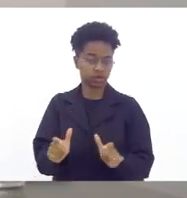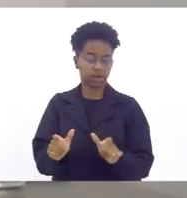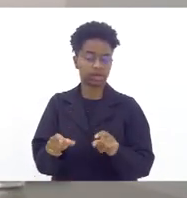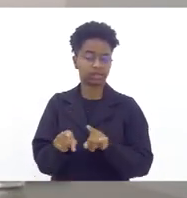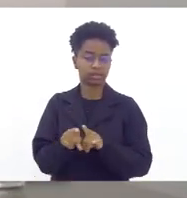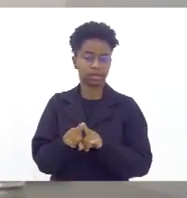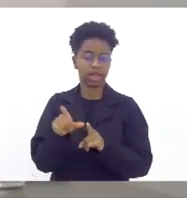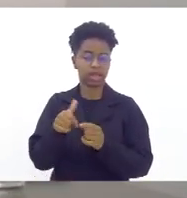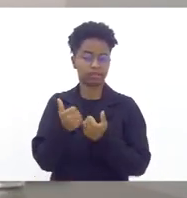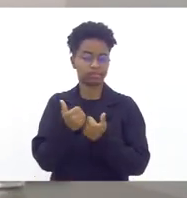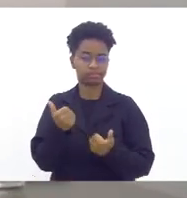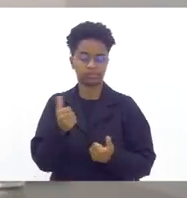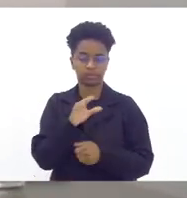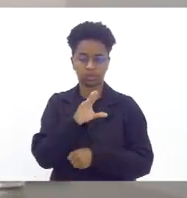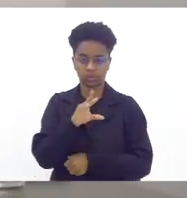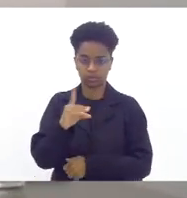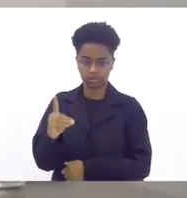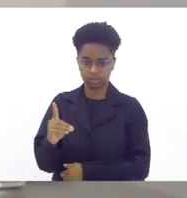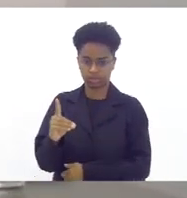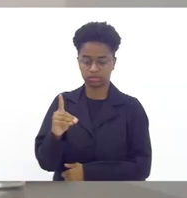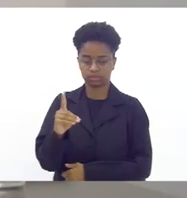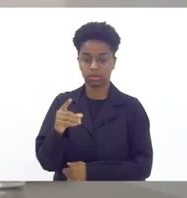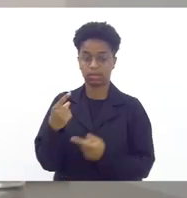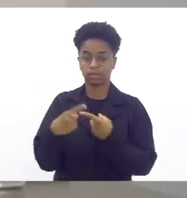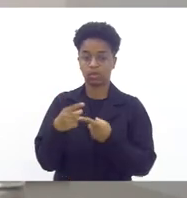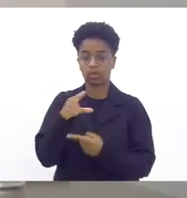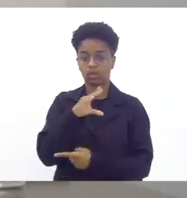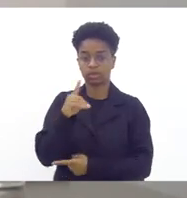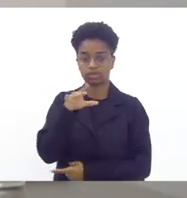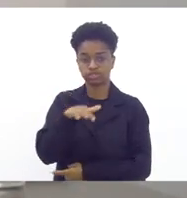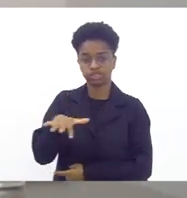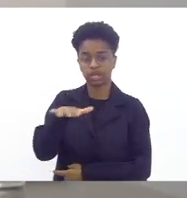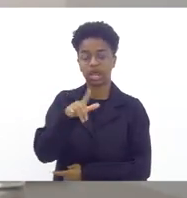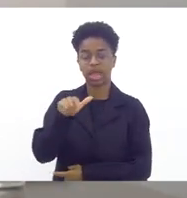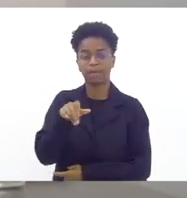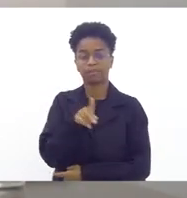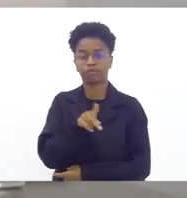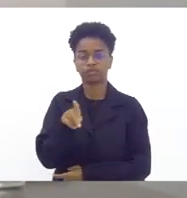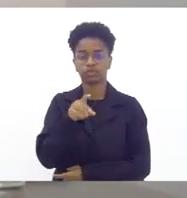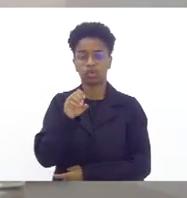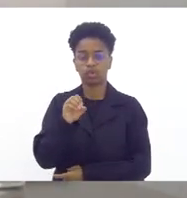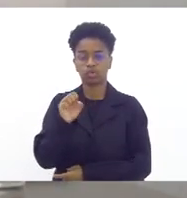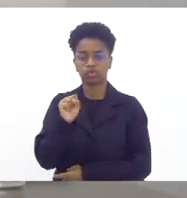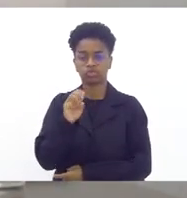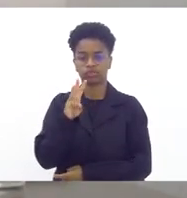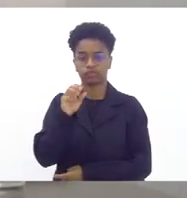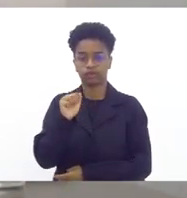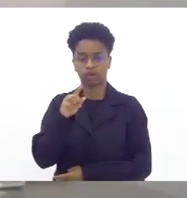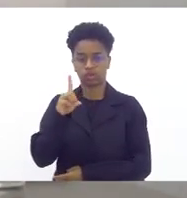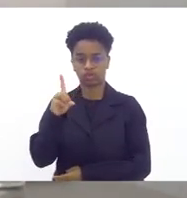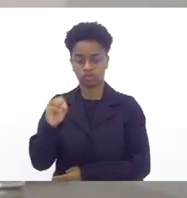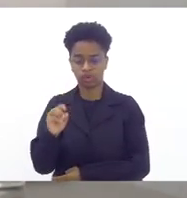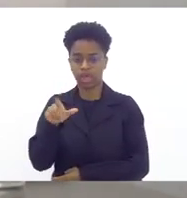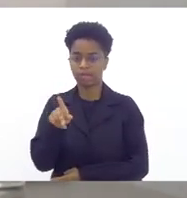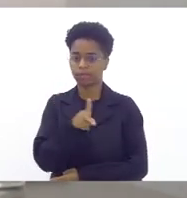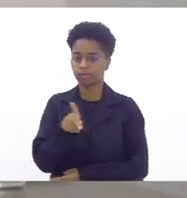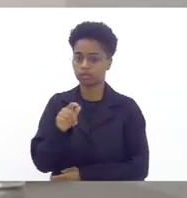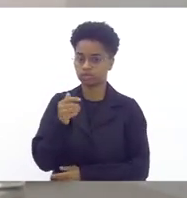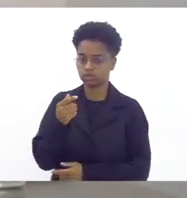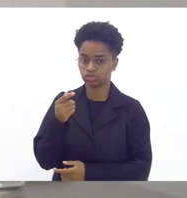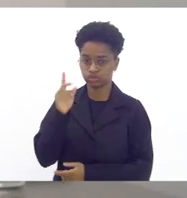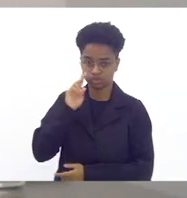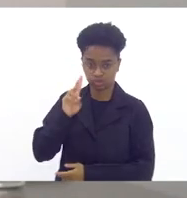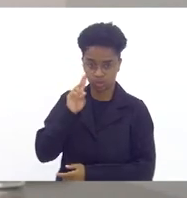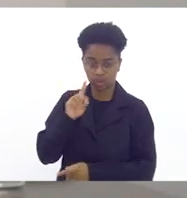vice-coordenador. O coordenador geral é o professor Oswaldo Telles, que é professor de História. O Antônio,